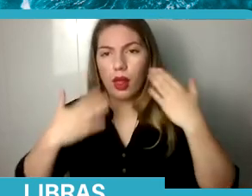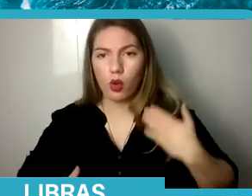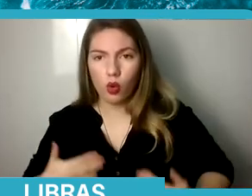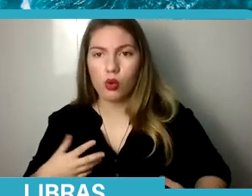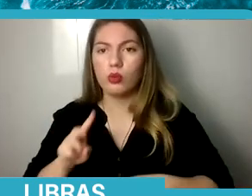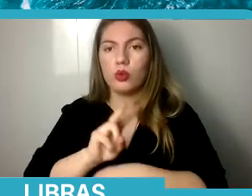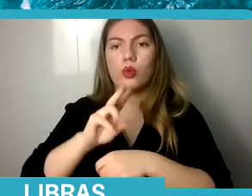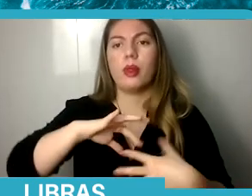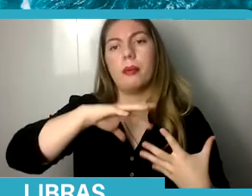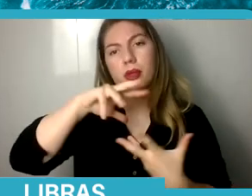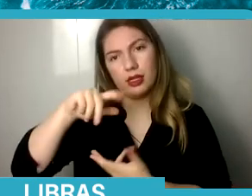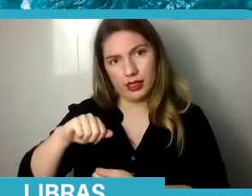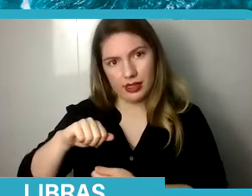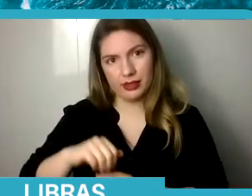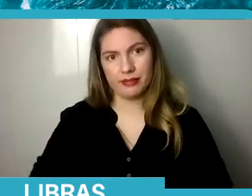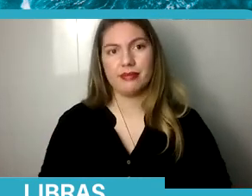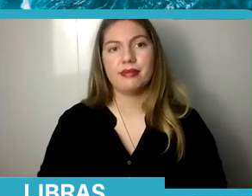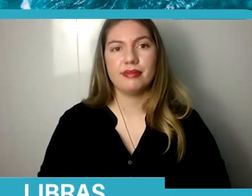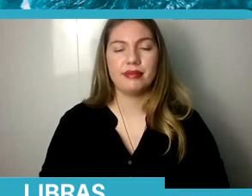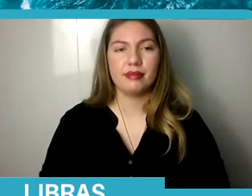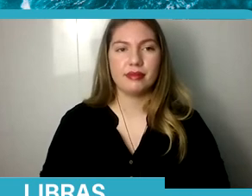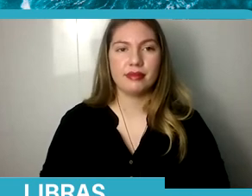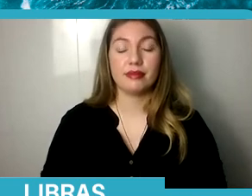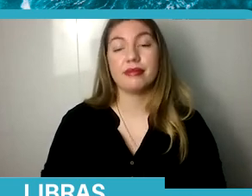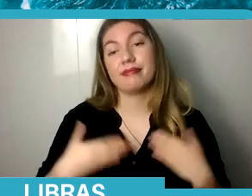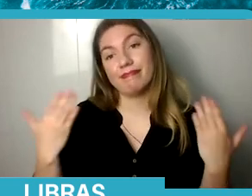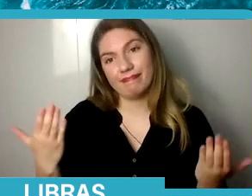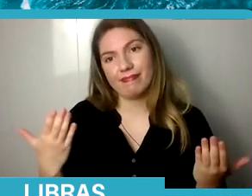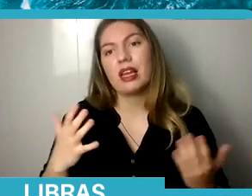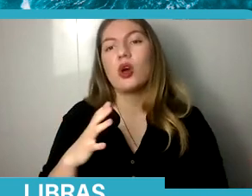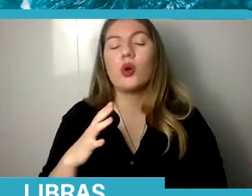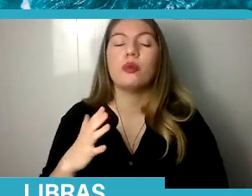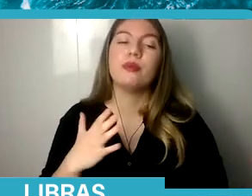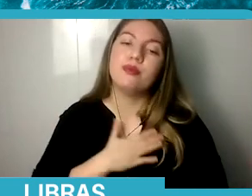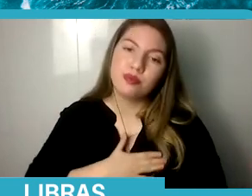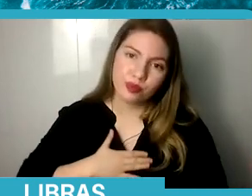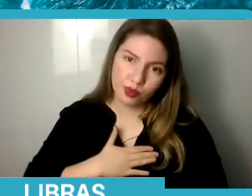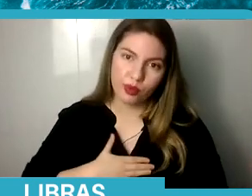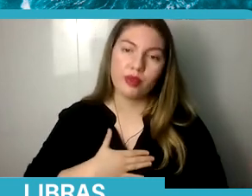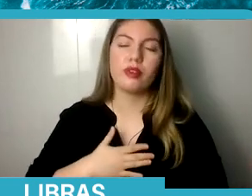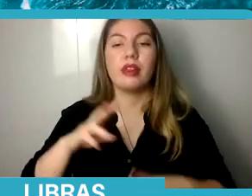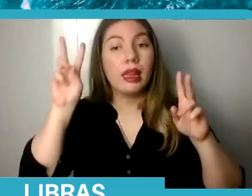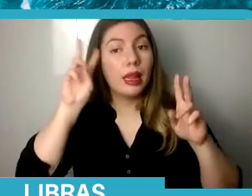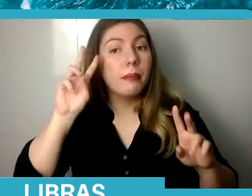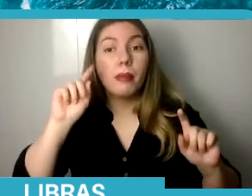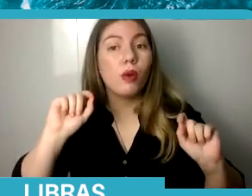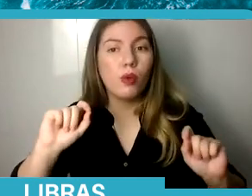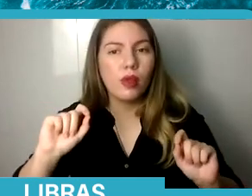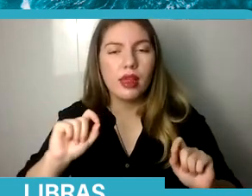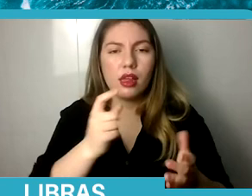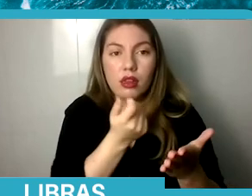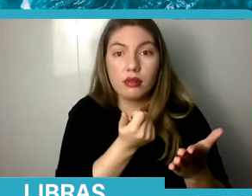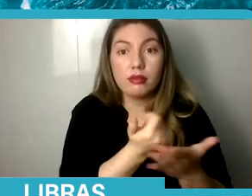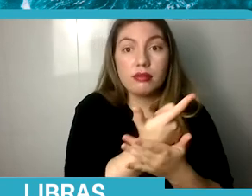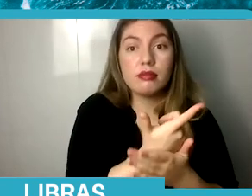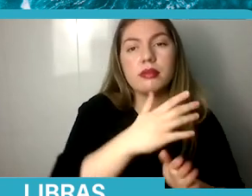e pede par o e bom Gostaria de sair de lembrar que eu consumo de vocês é um manifesta assim como o nosso